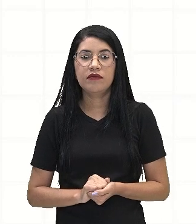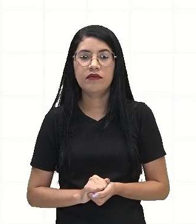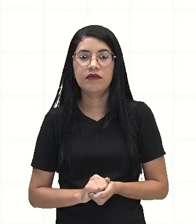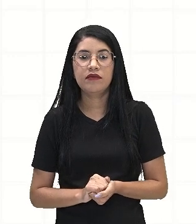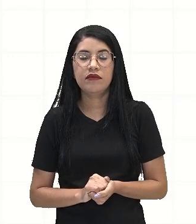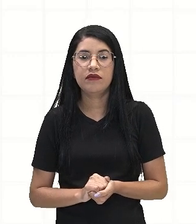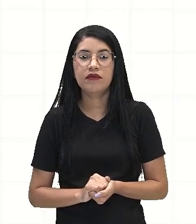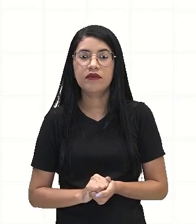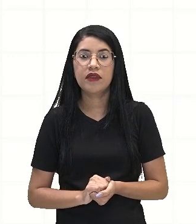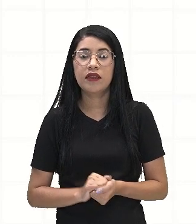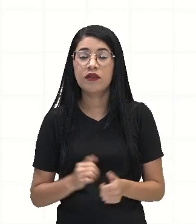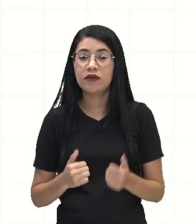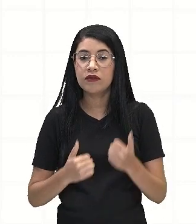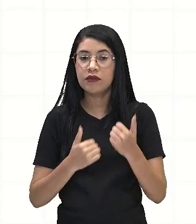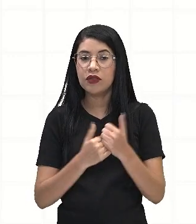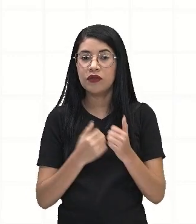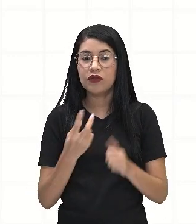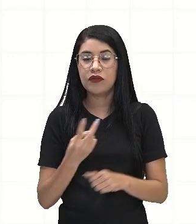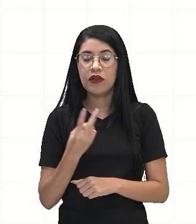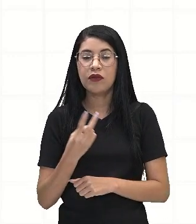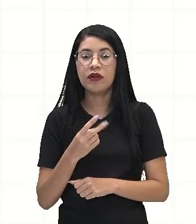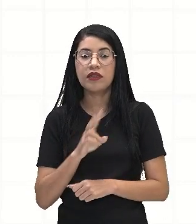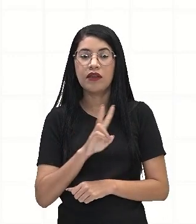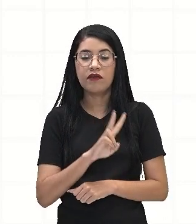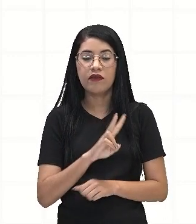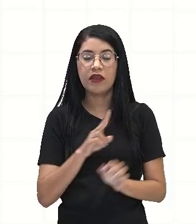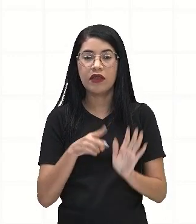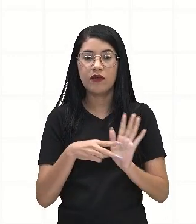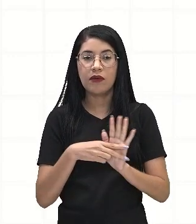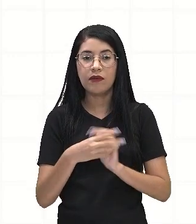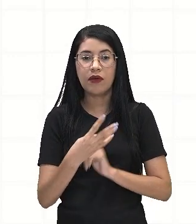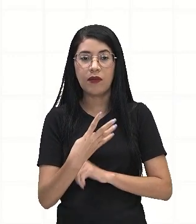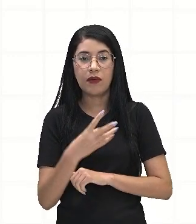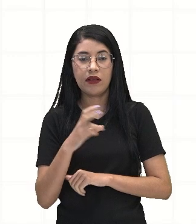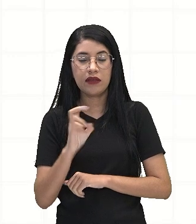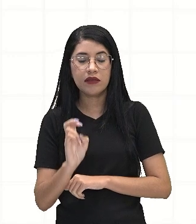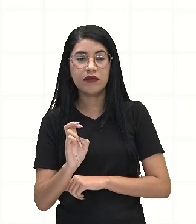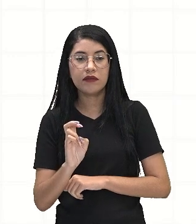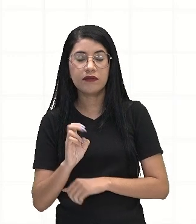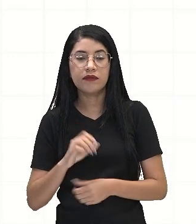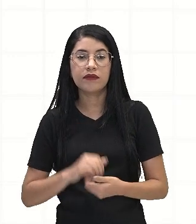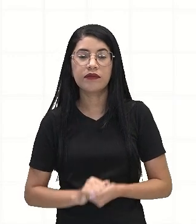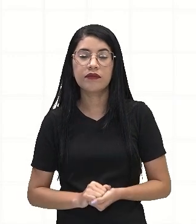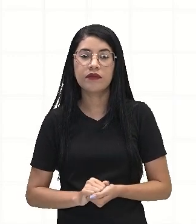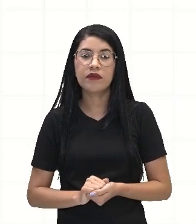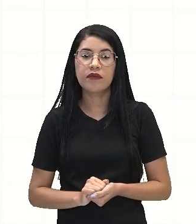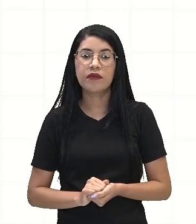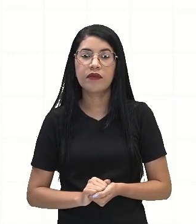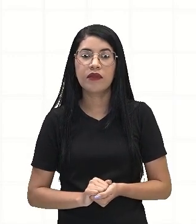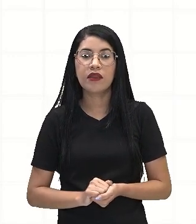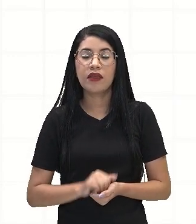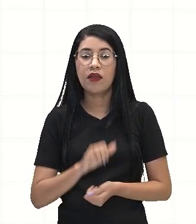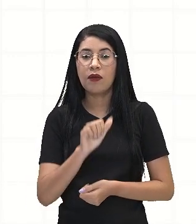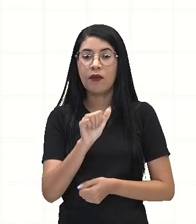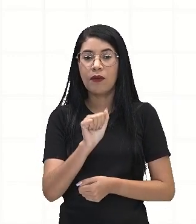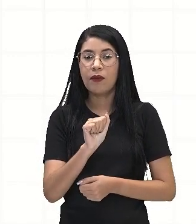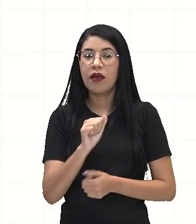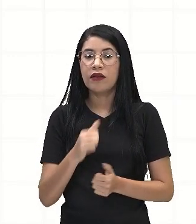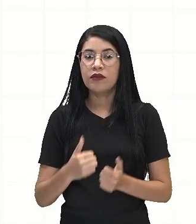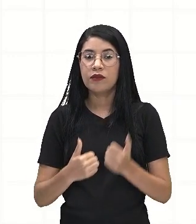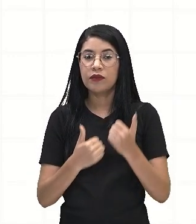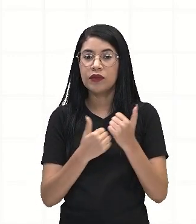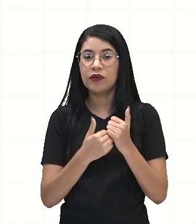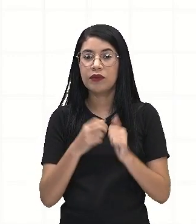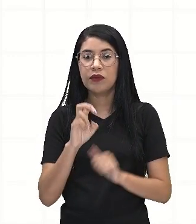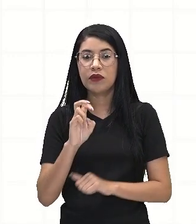no V de volume e substituo todas as outras informações que eu tiver, né? Eu sei que o A está dizendo ali que é de